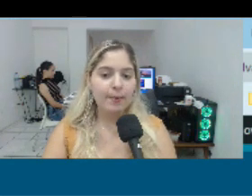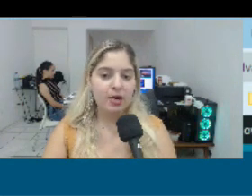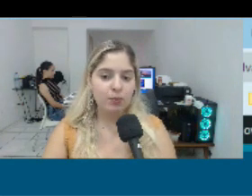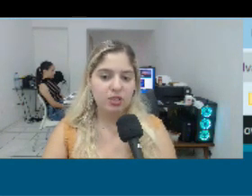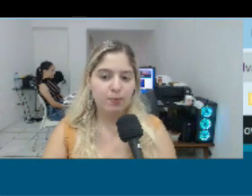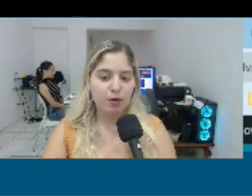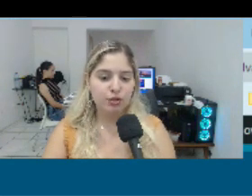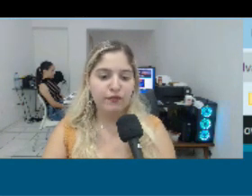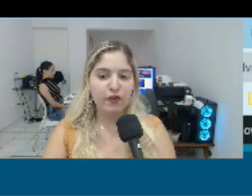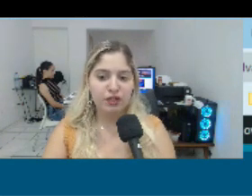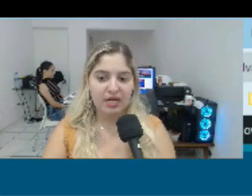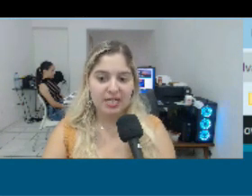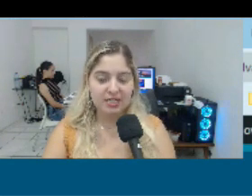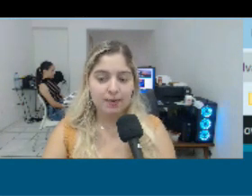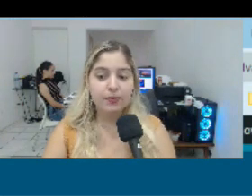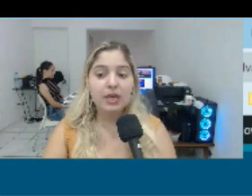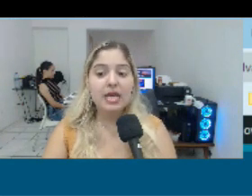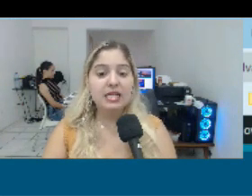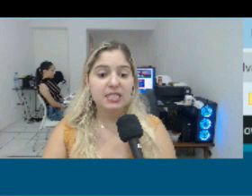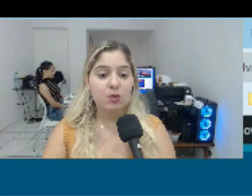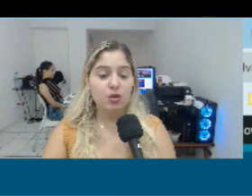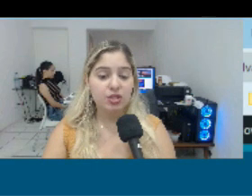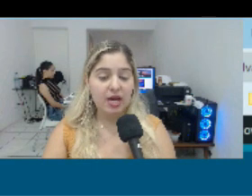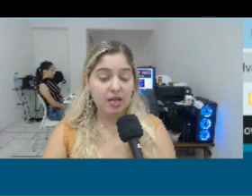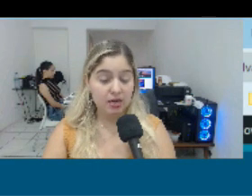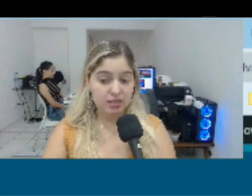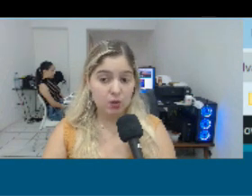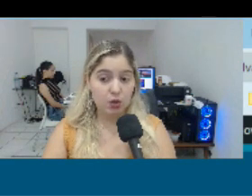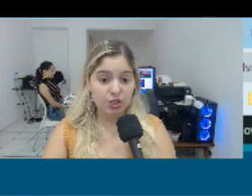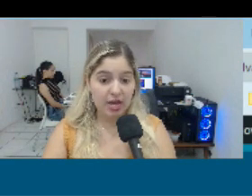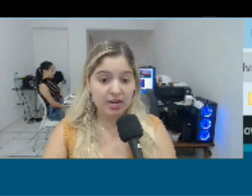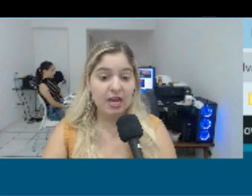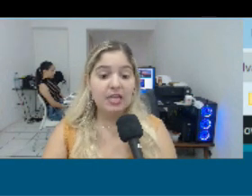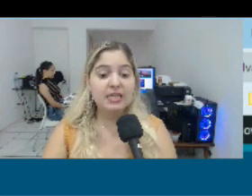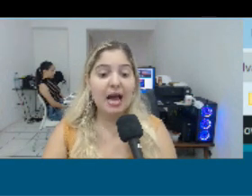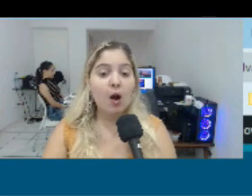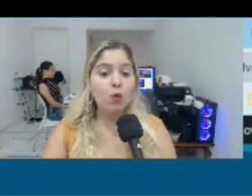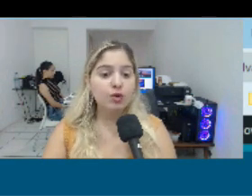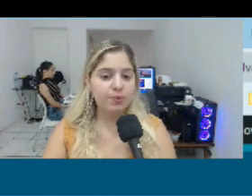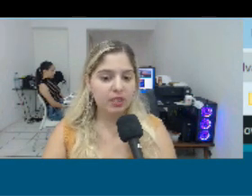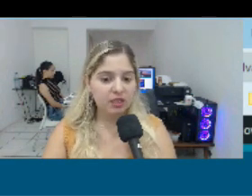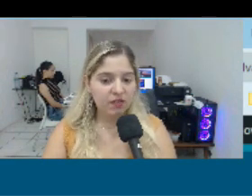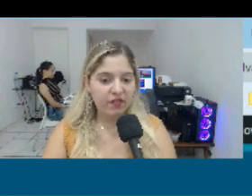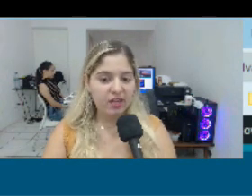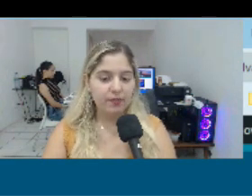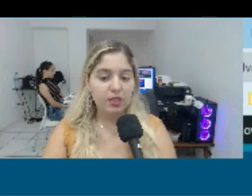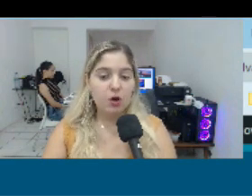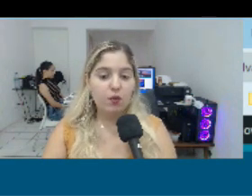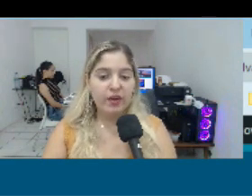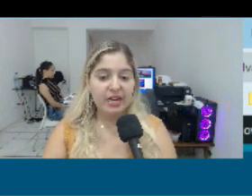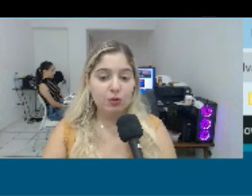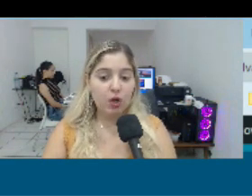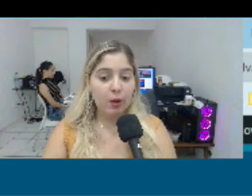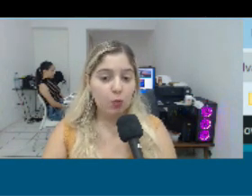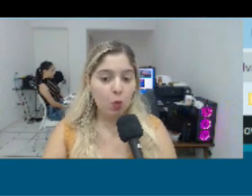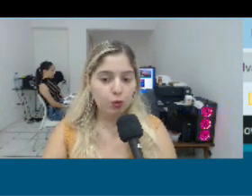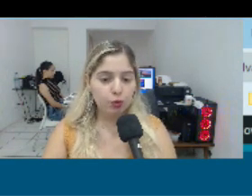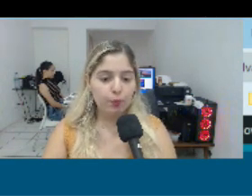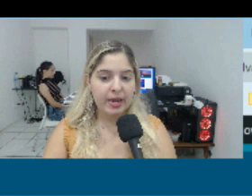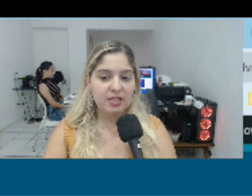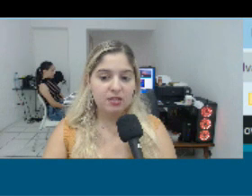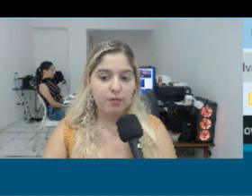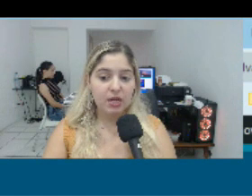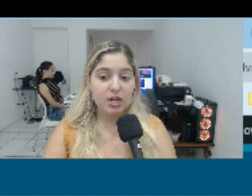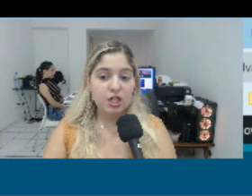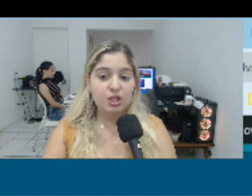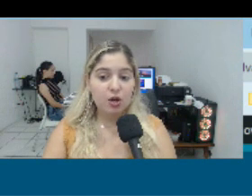da Câmara Municipal de Fortaleza em sessão ordinária da última quinta-feira. O vereador Léo Couto,